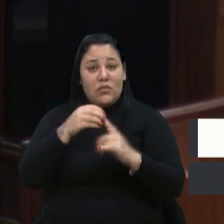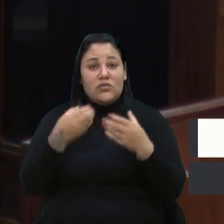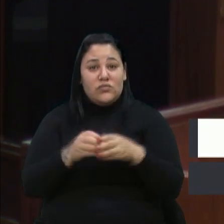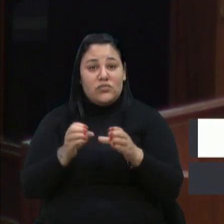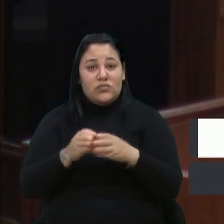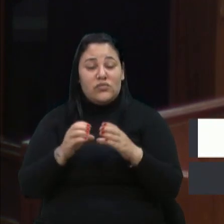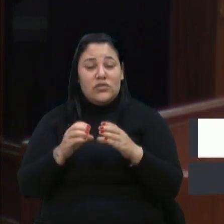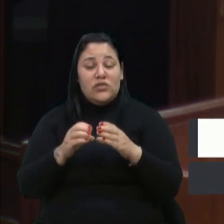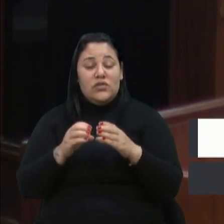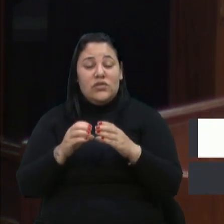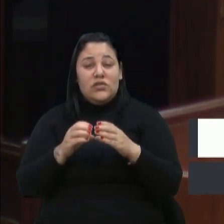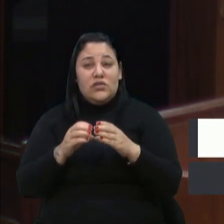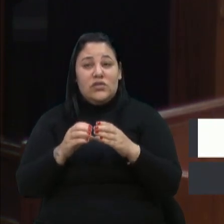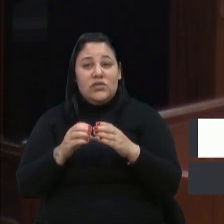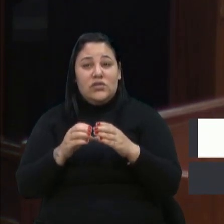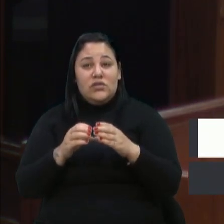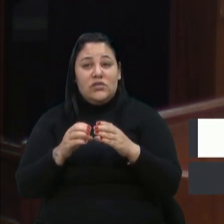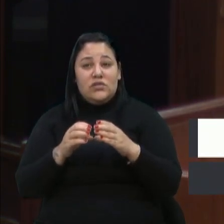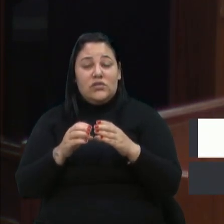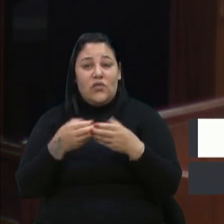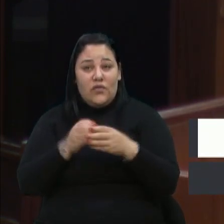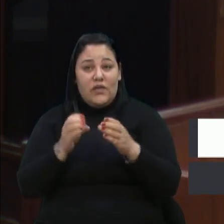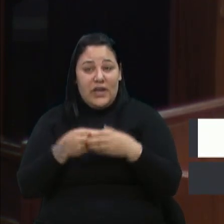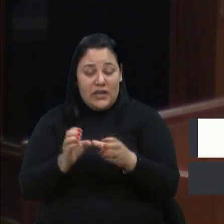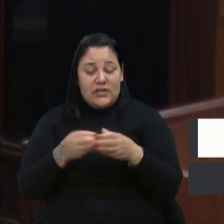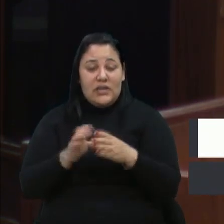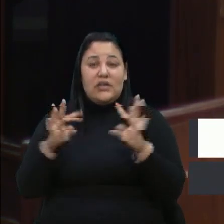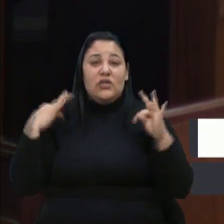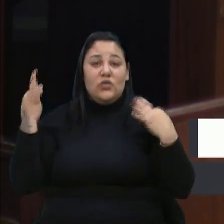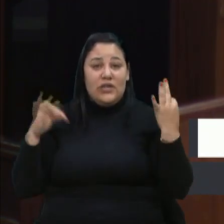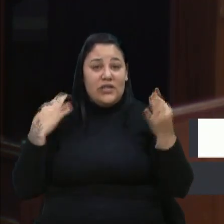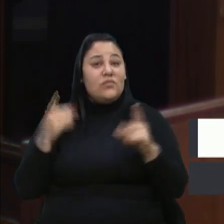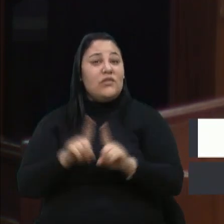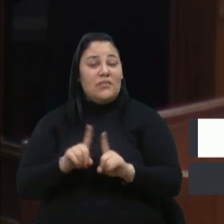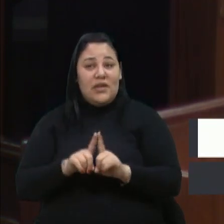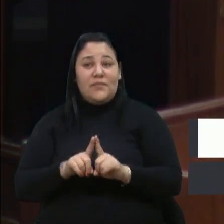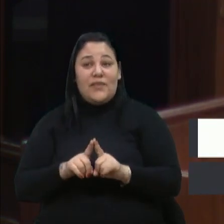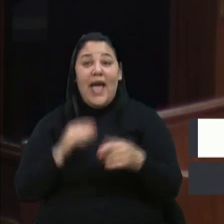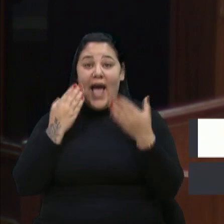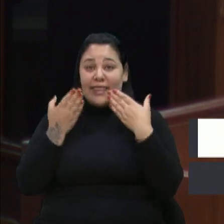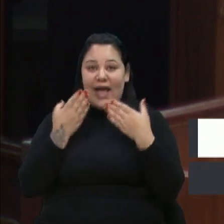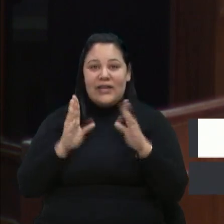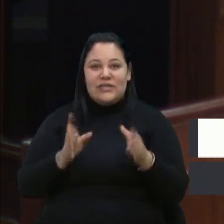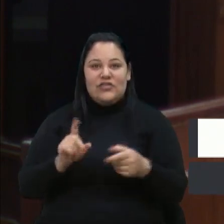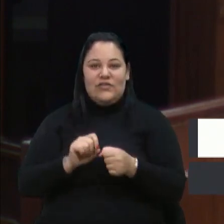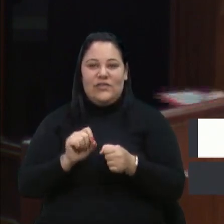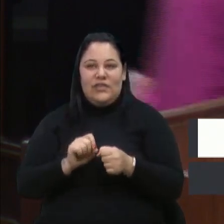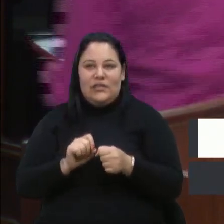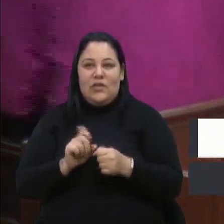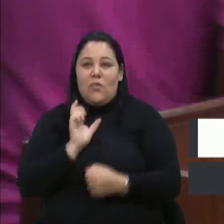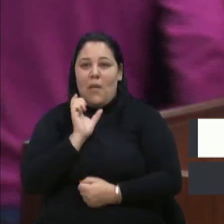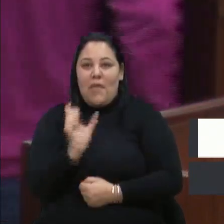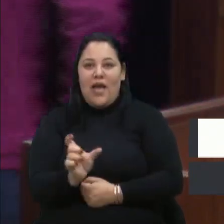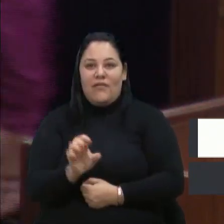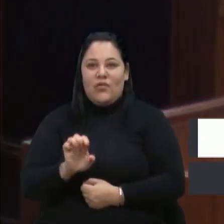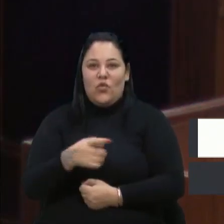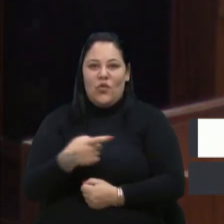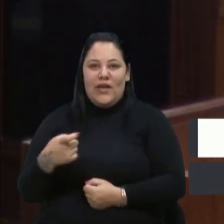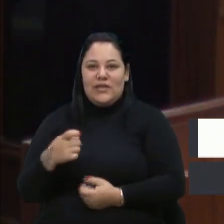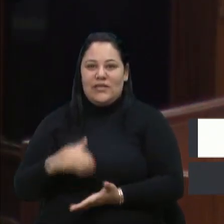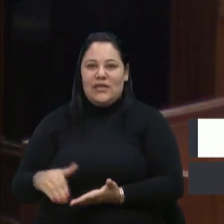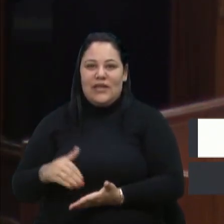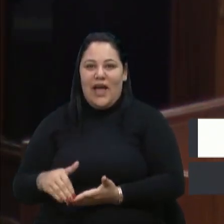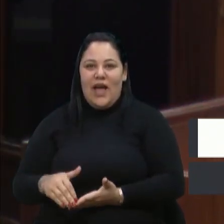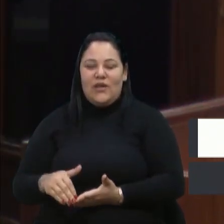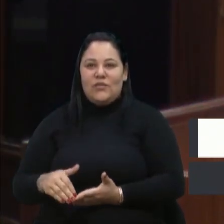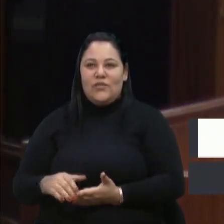Esse diagnóstico que foi feito, né, e uma palavra que o ex-secretário ele falou e que eu acho que criou o principal caos,